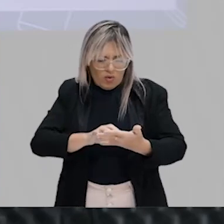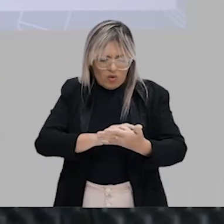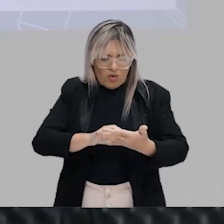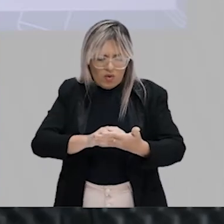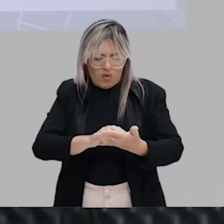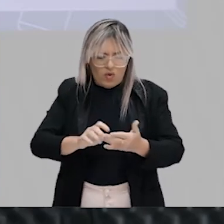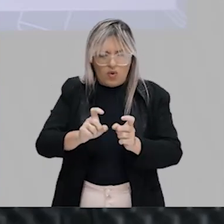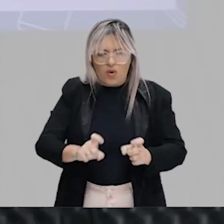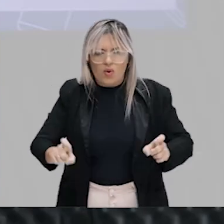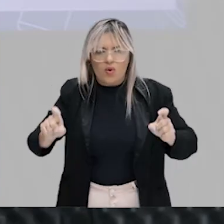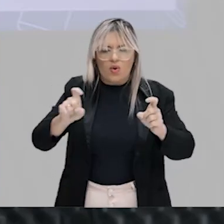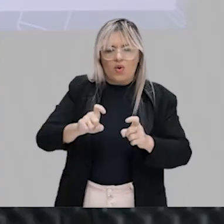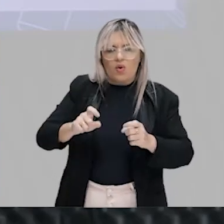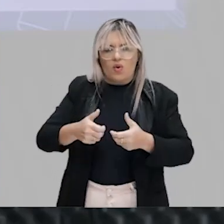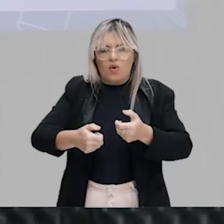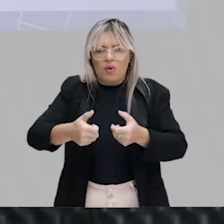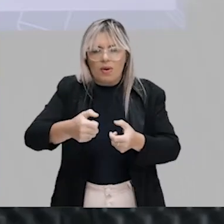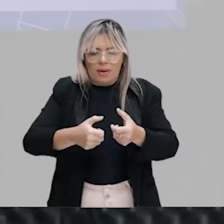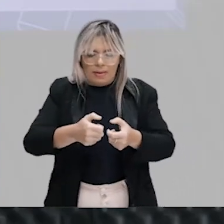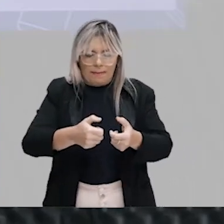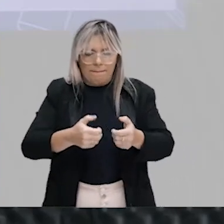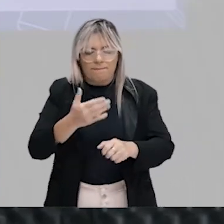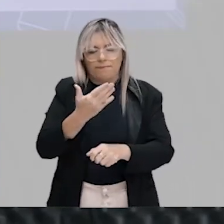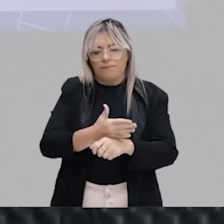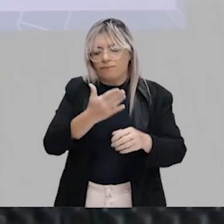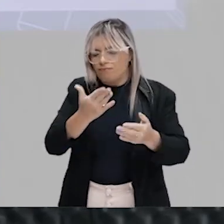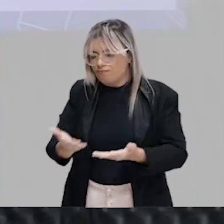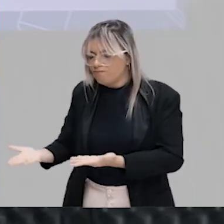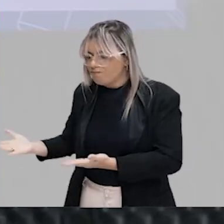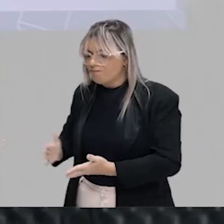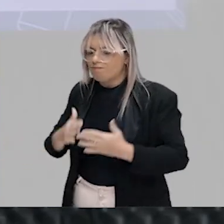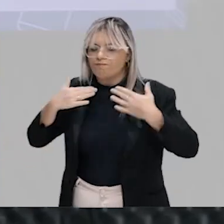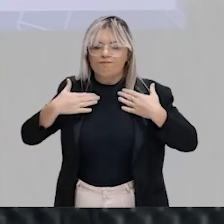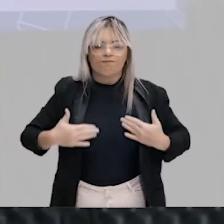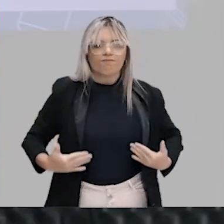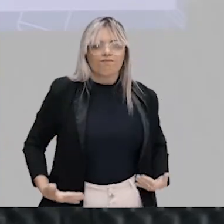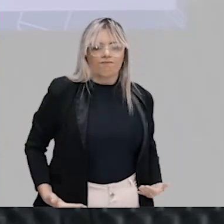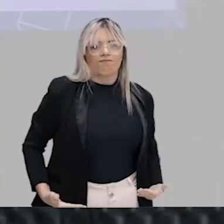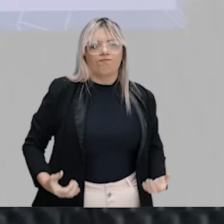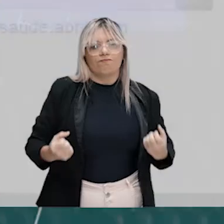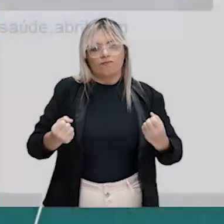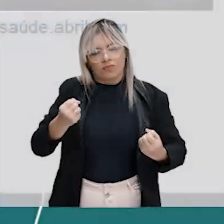da frente de um videogame. Essas práticas corporais são muito importantes.